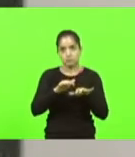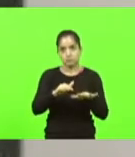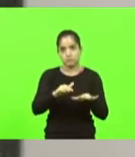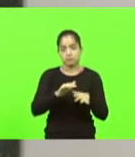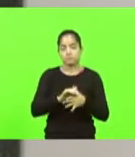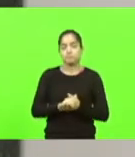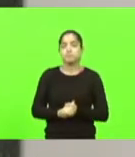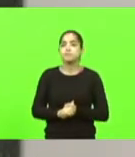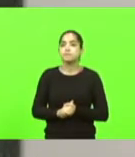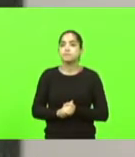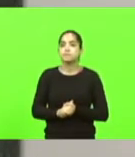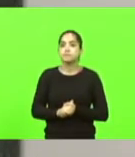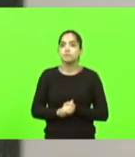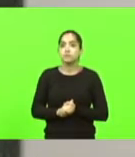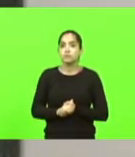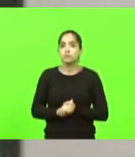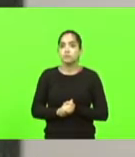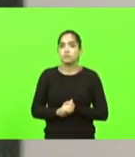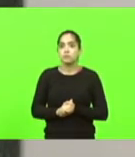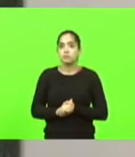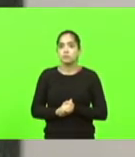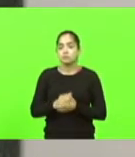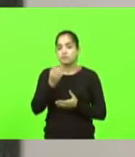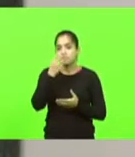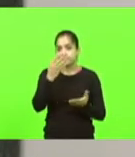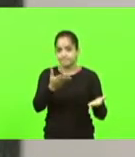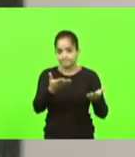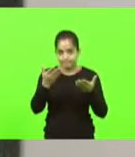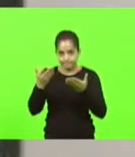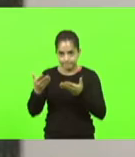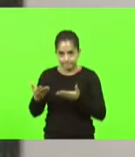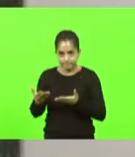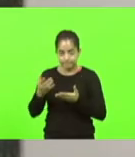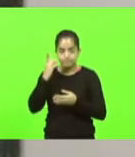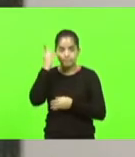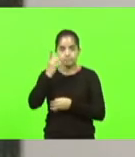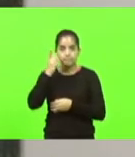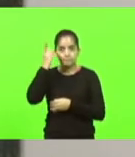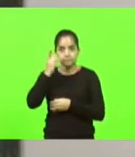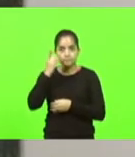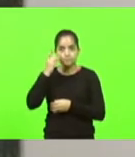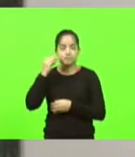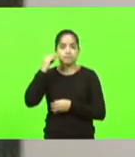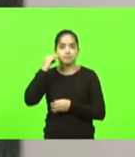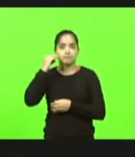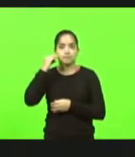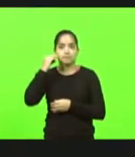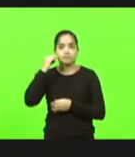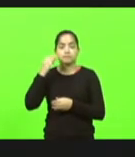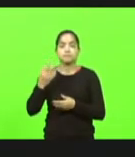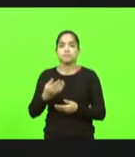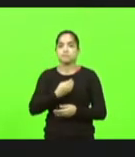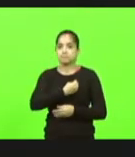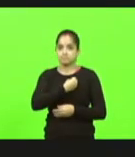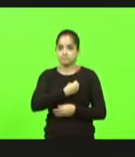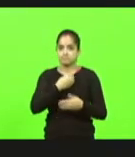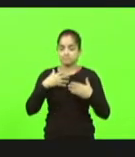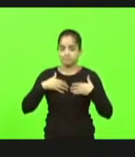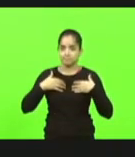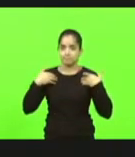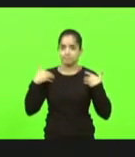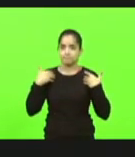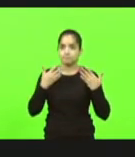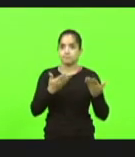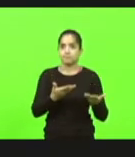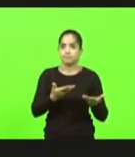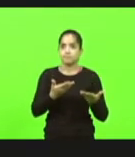Covid-19. Dou as minhas boas-vindas também à deputada Marlene Fengler, que nos honra com a sua presença. Então,